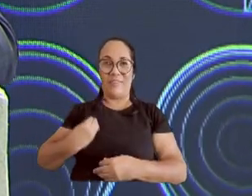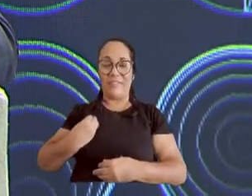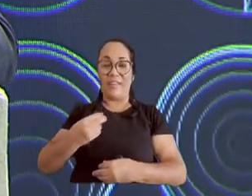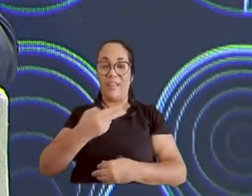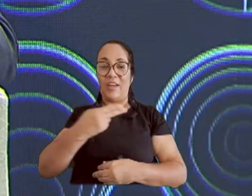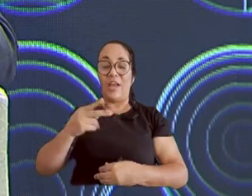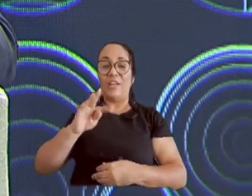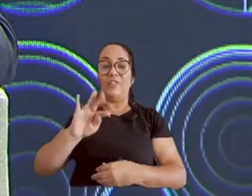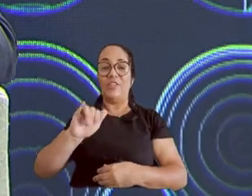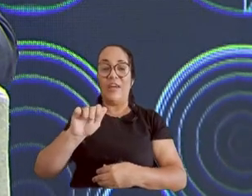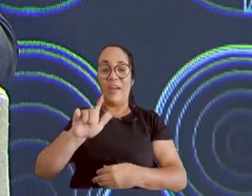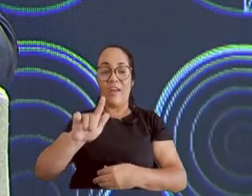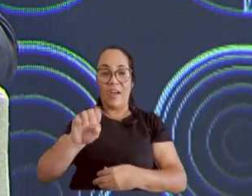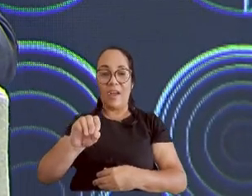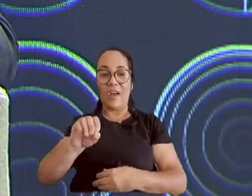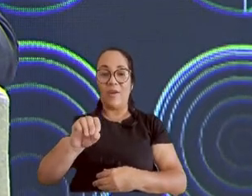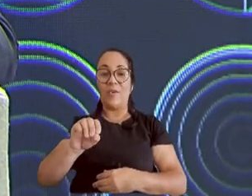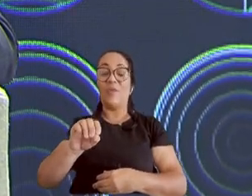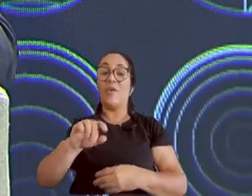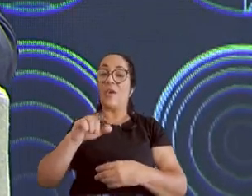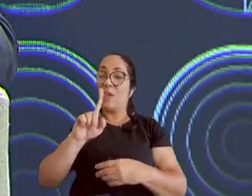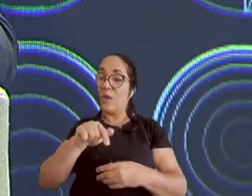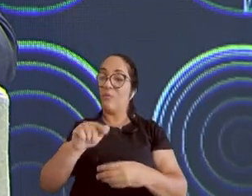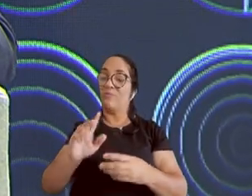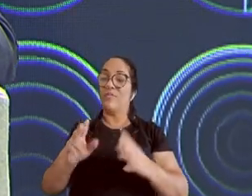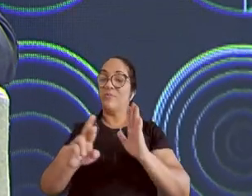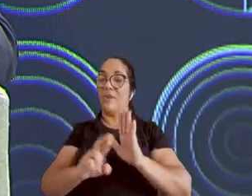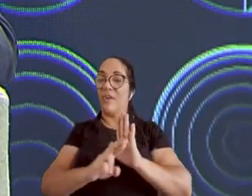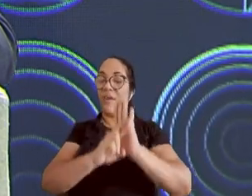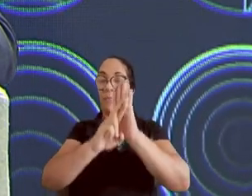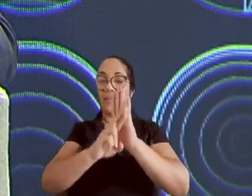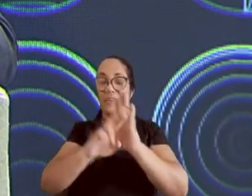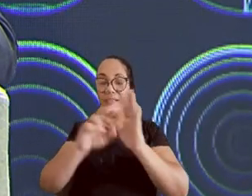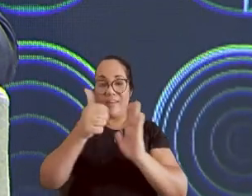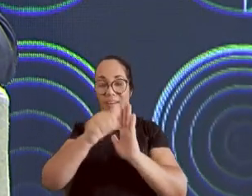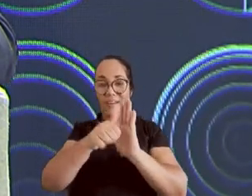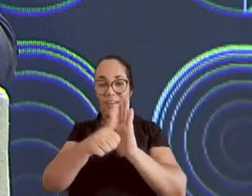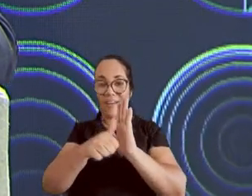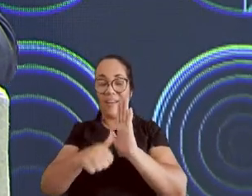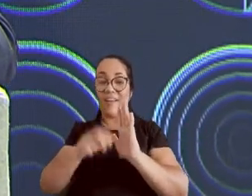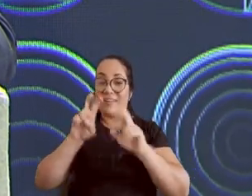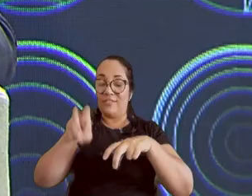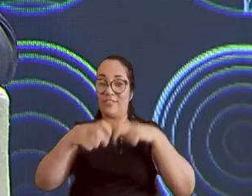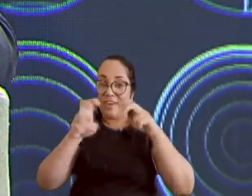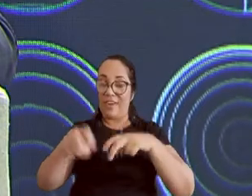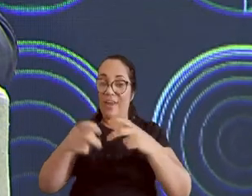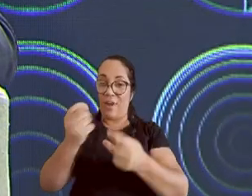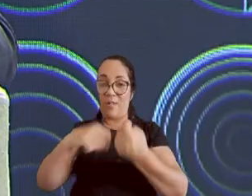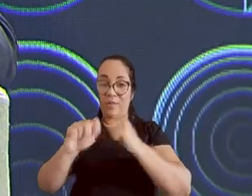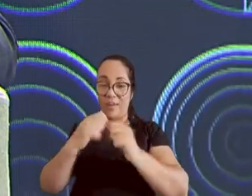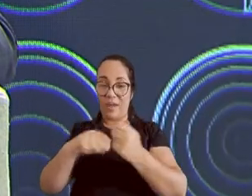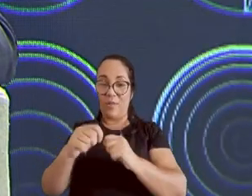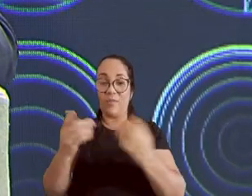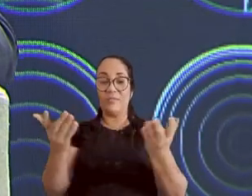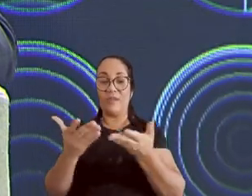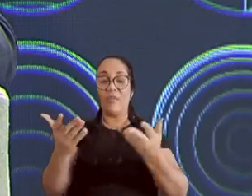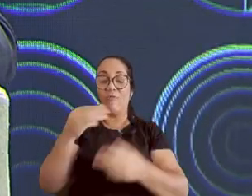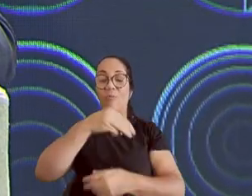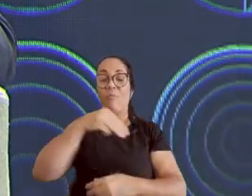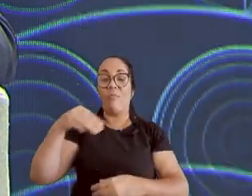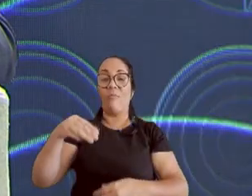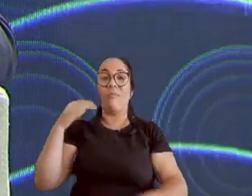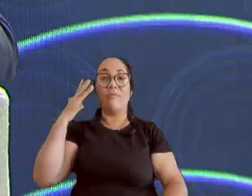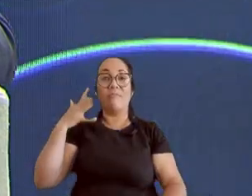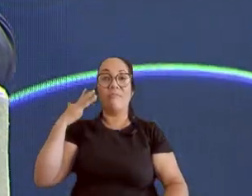eu sou sócio do BTG e analista do setor de agronegócio eu vou moderar o próximo painel que que é o nova